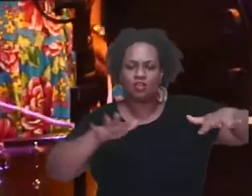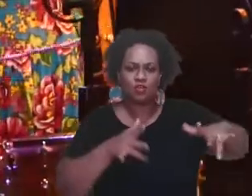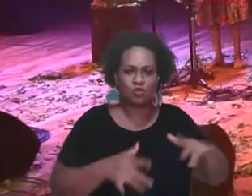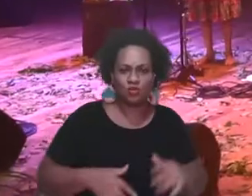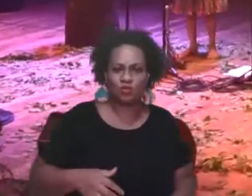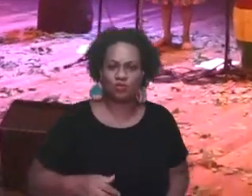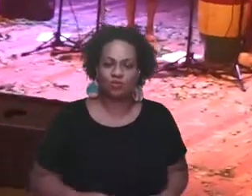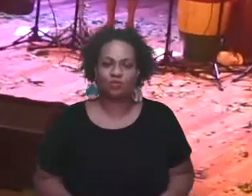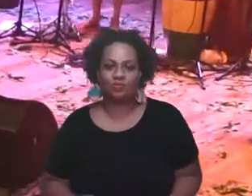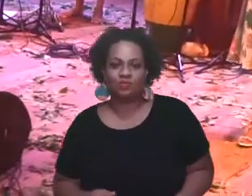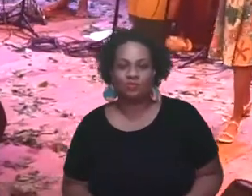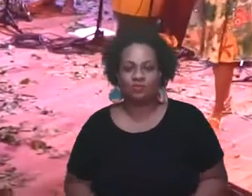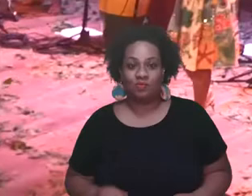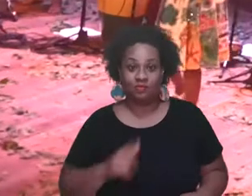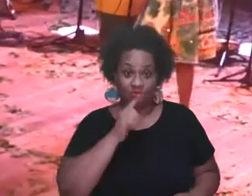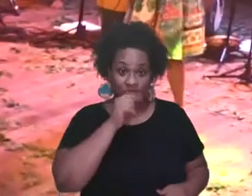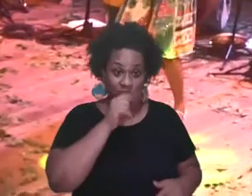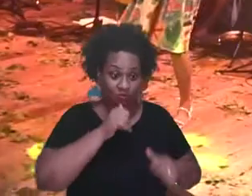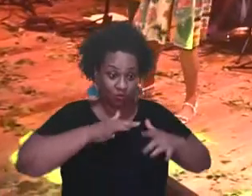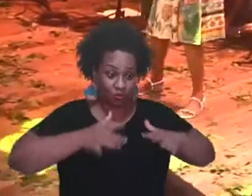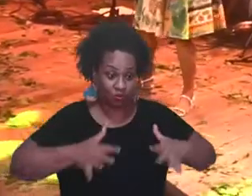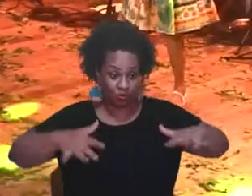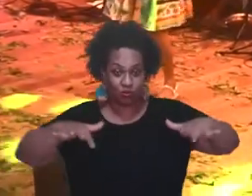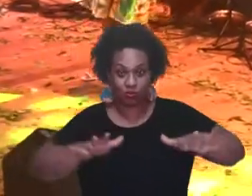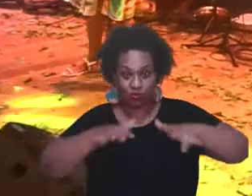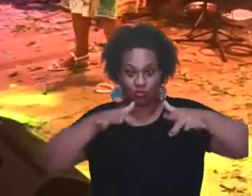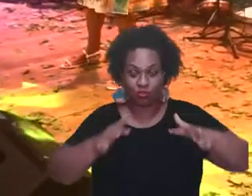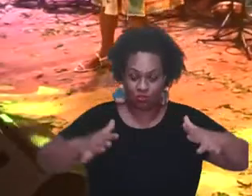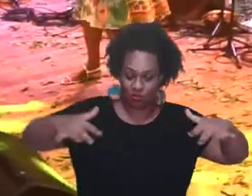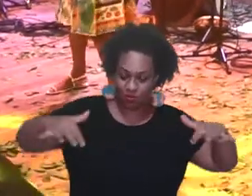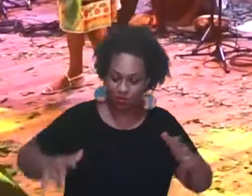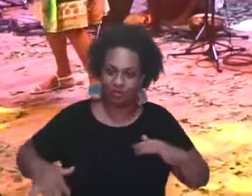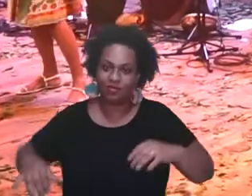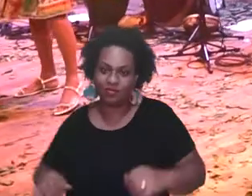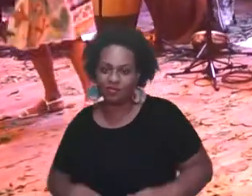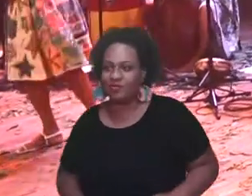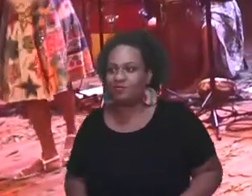Gadú o maré Maré Maré Maré Maria tudo